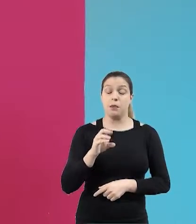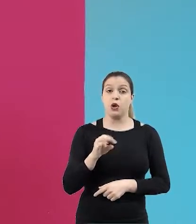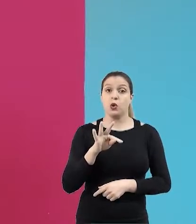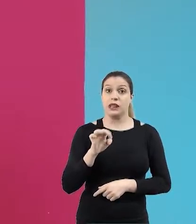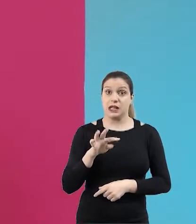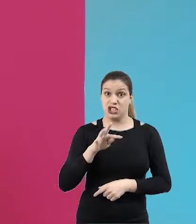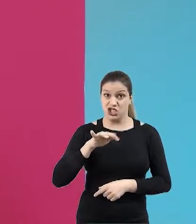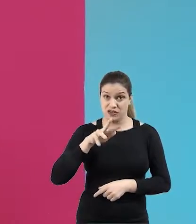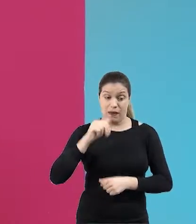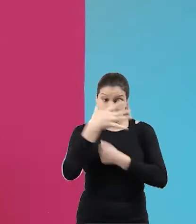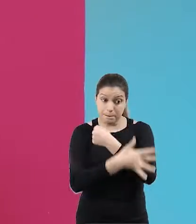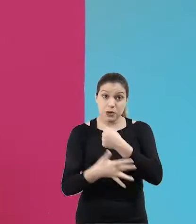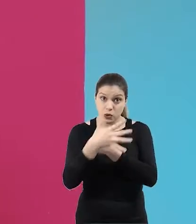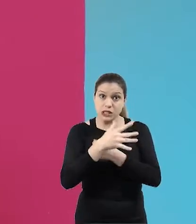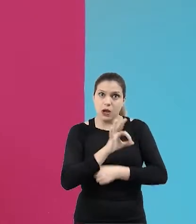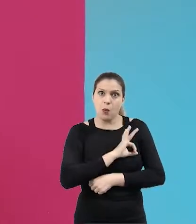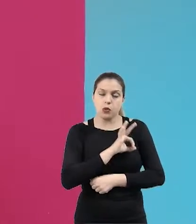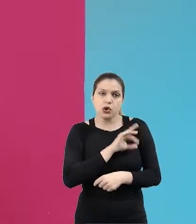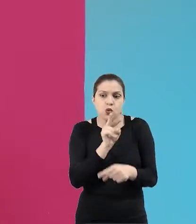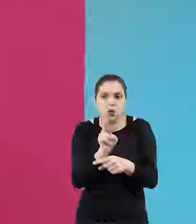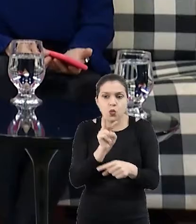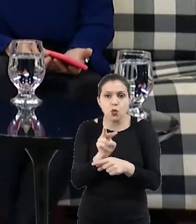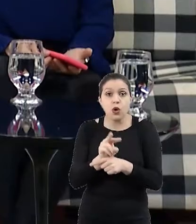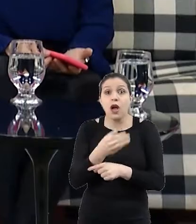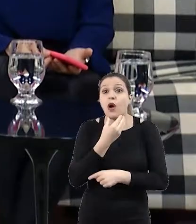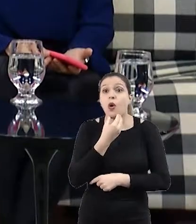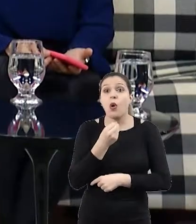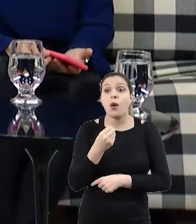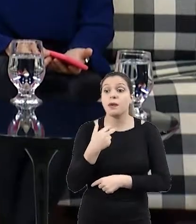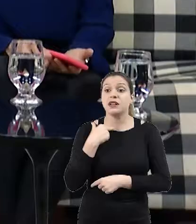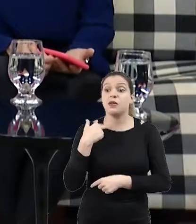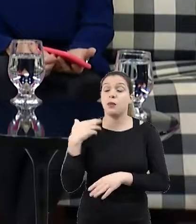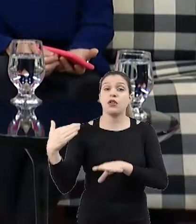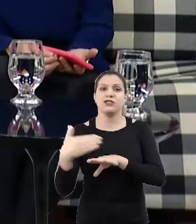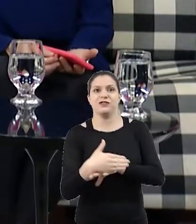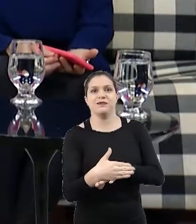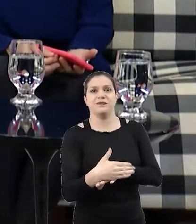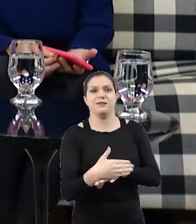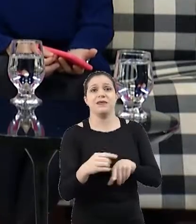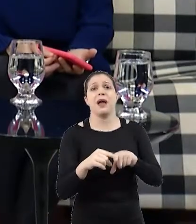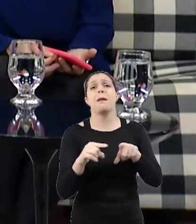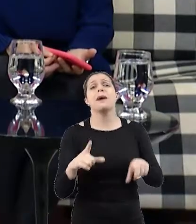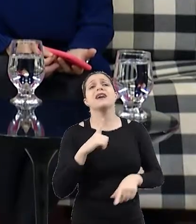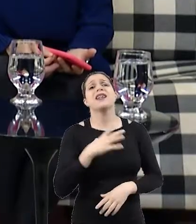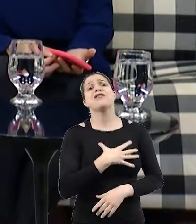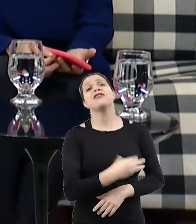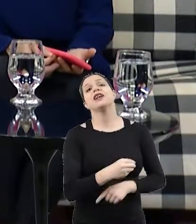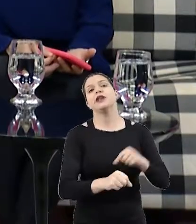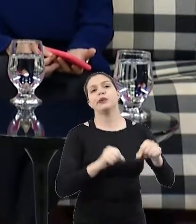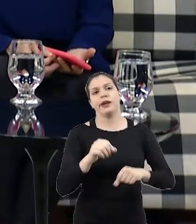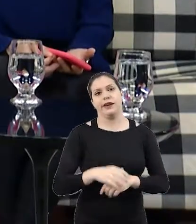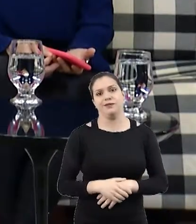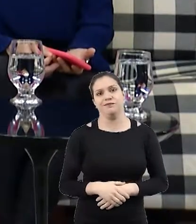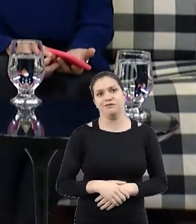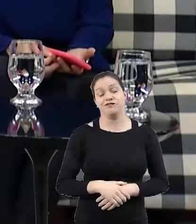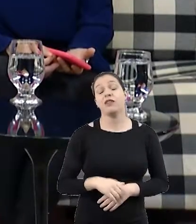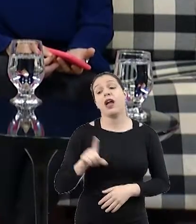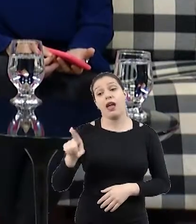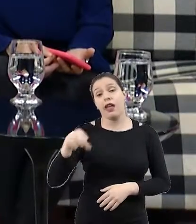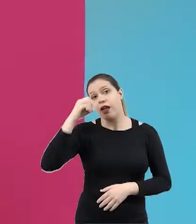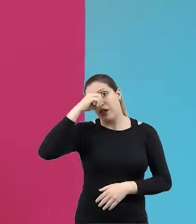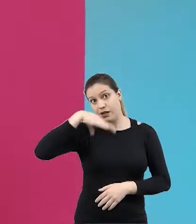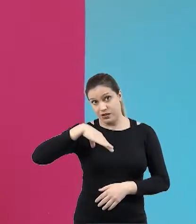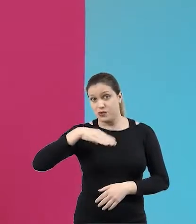pelo delegado, ela tem a ordem judicial, ela não deixa de ter os filhos com esse agressor. E esse agressor, na maioria das vezes, vai se utilizar